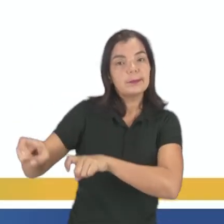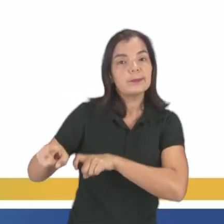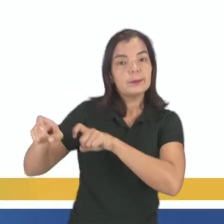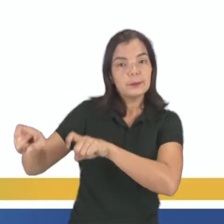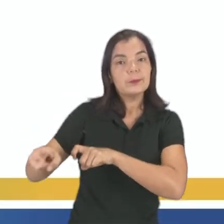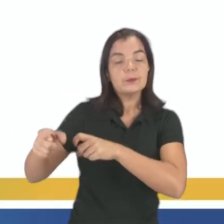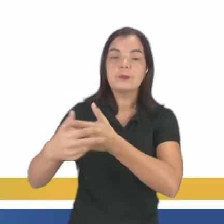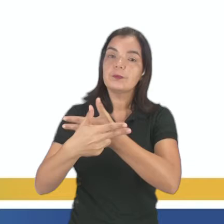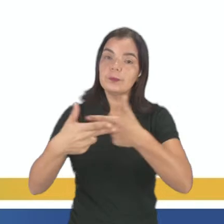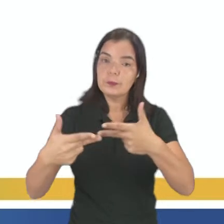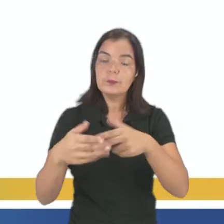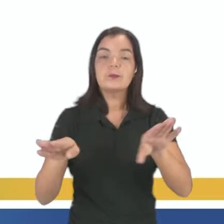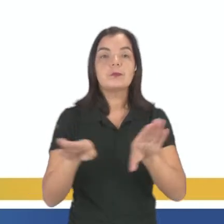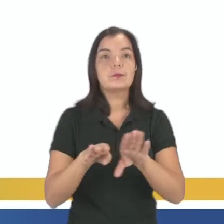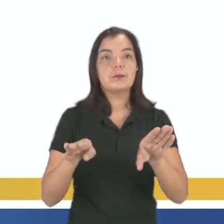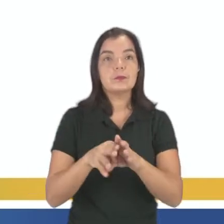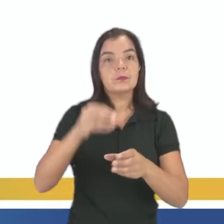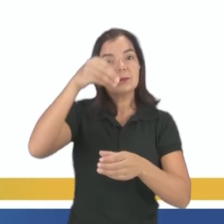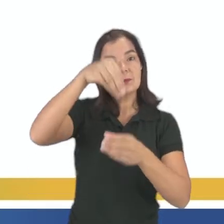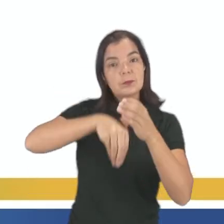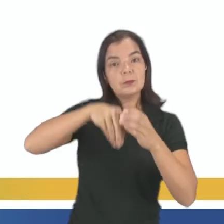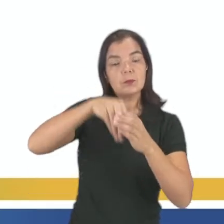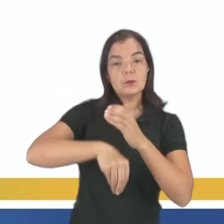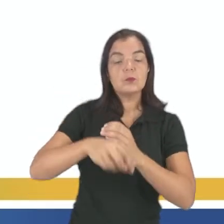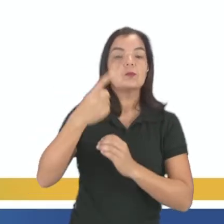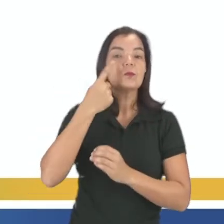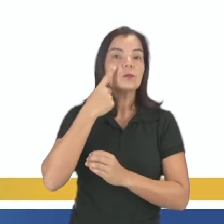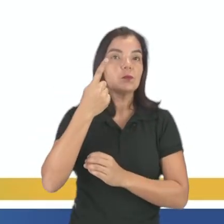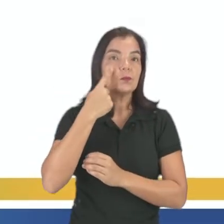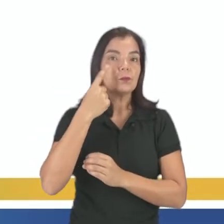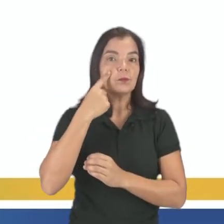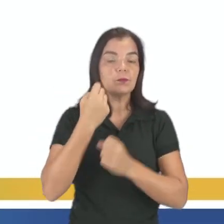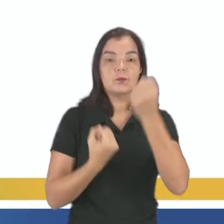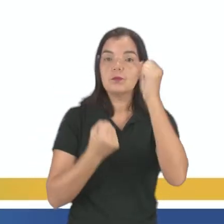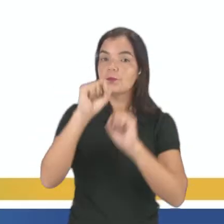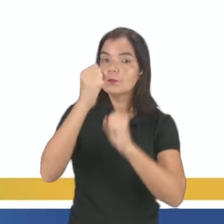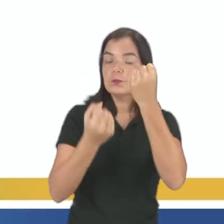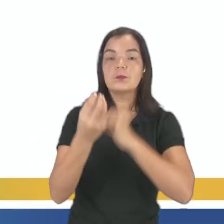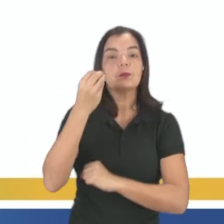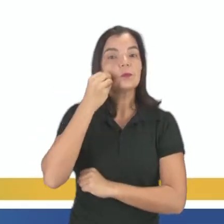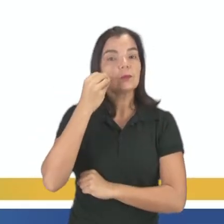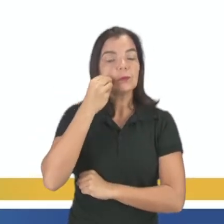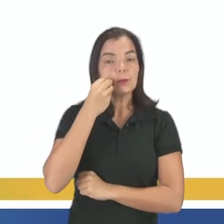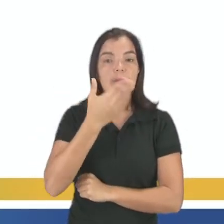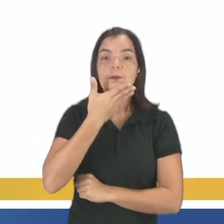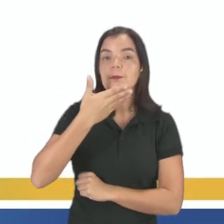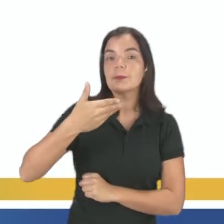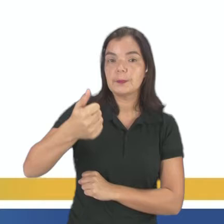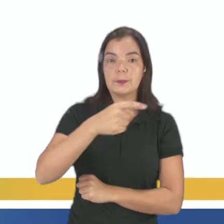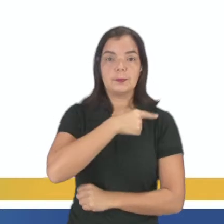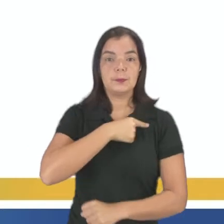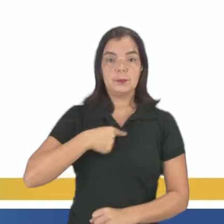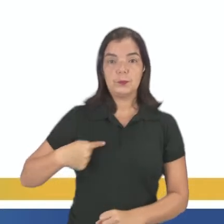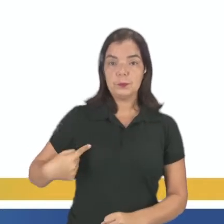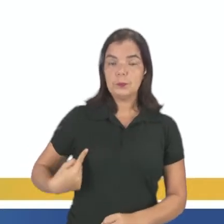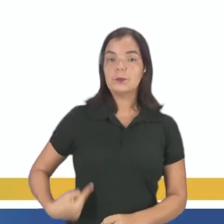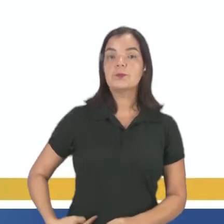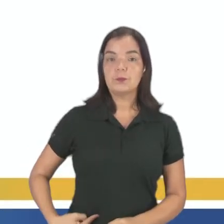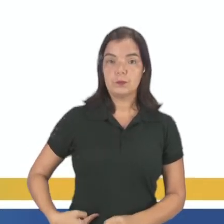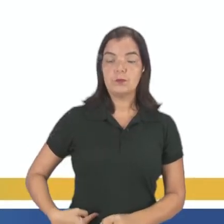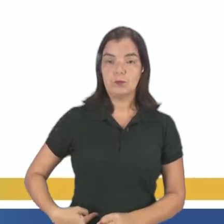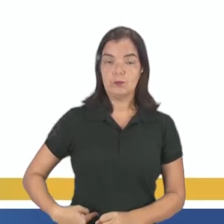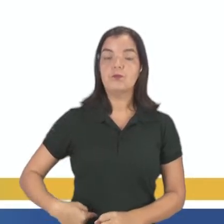para a agricultura e também dentro da perspectiva da industrialização, tentando tornar aí a China, né, um